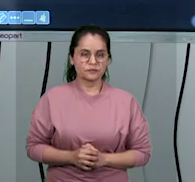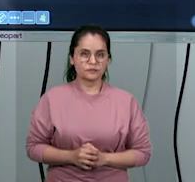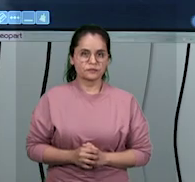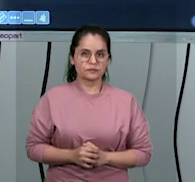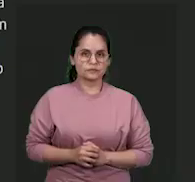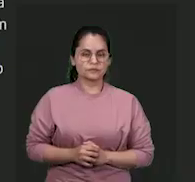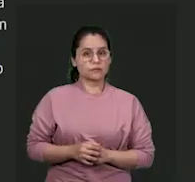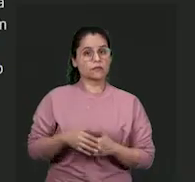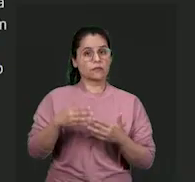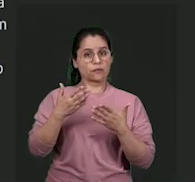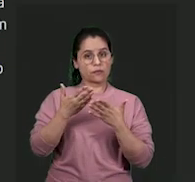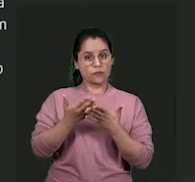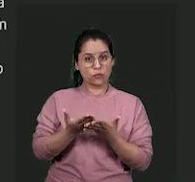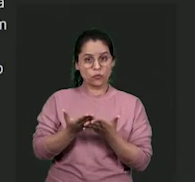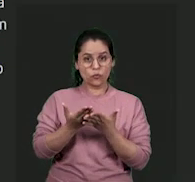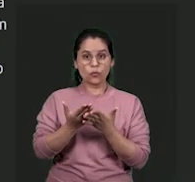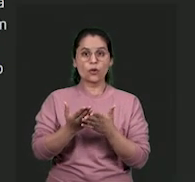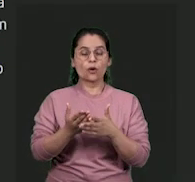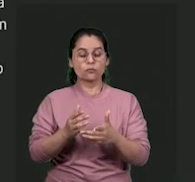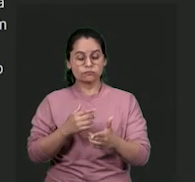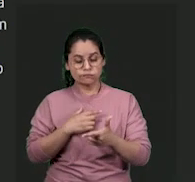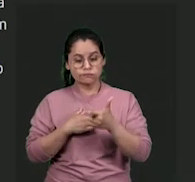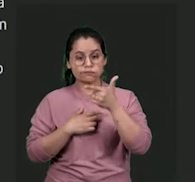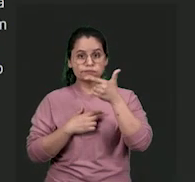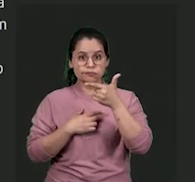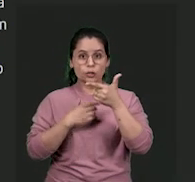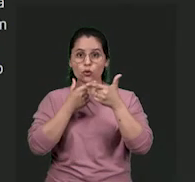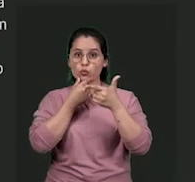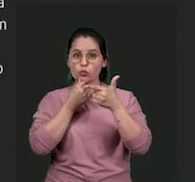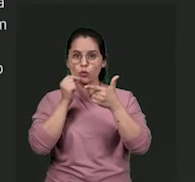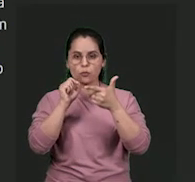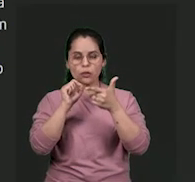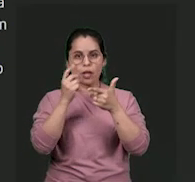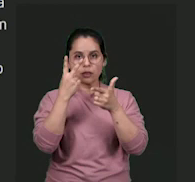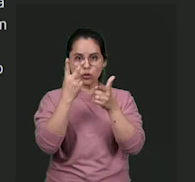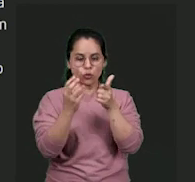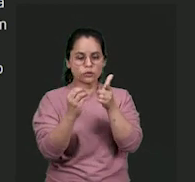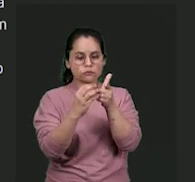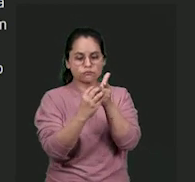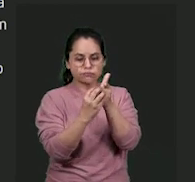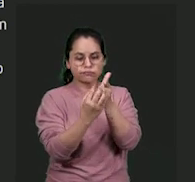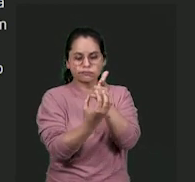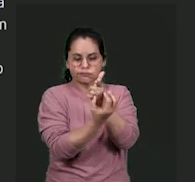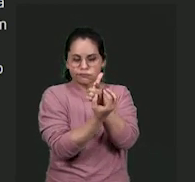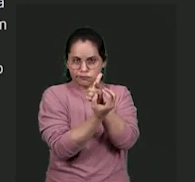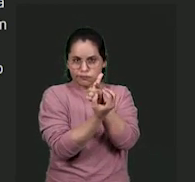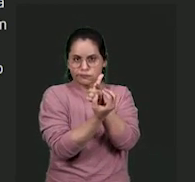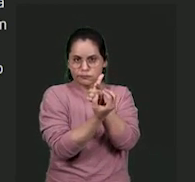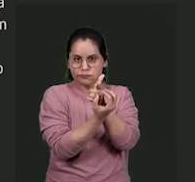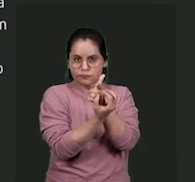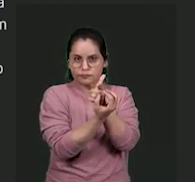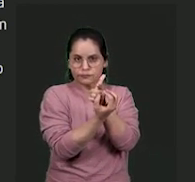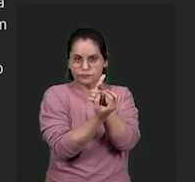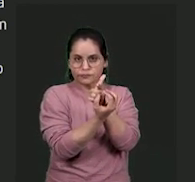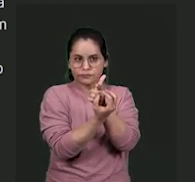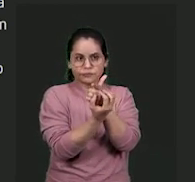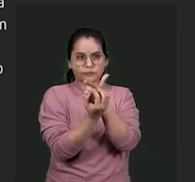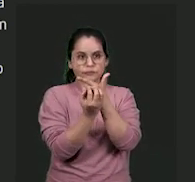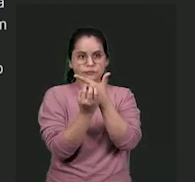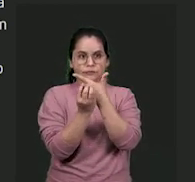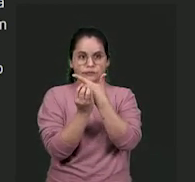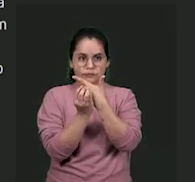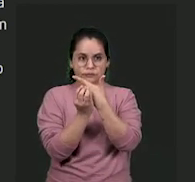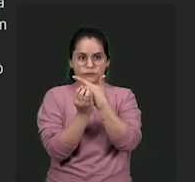O sistema genital masculino inclui um par de testículos que fica dentro de uma bolsa escrotal no escroto.